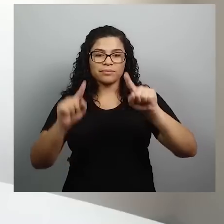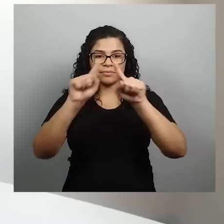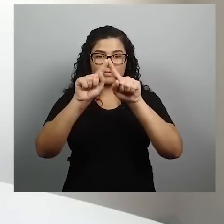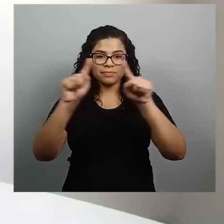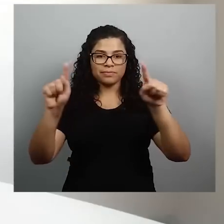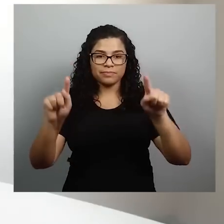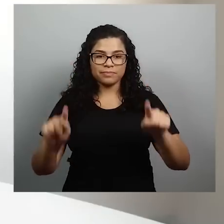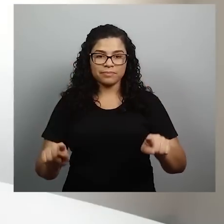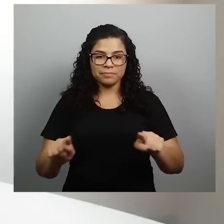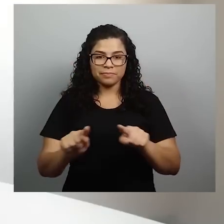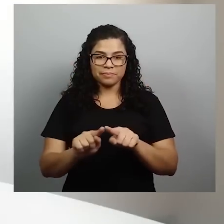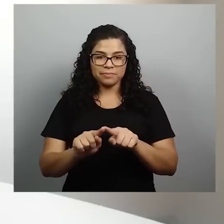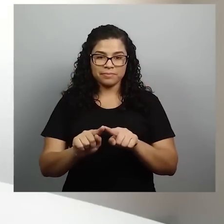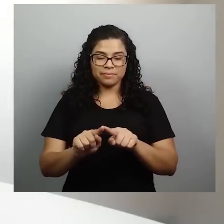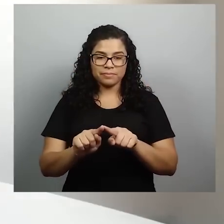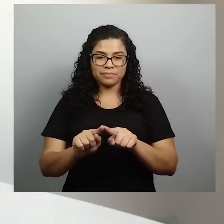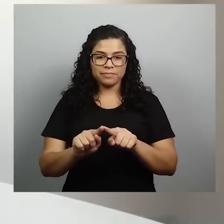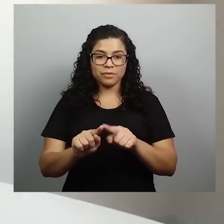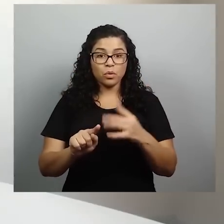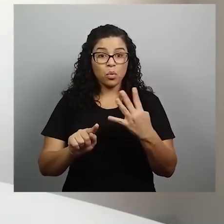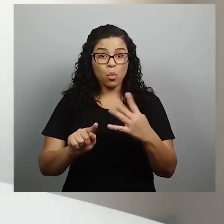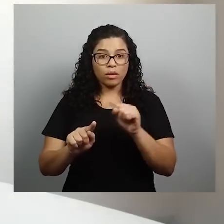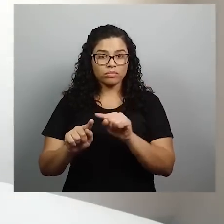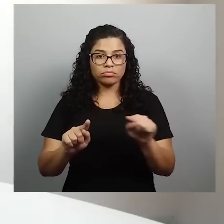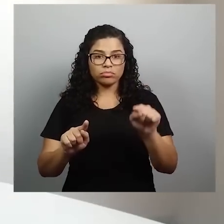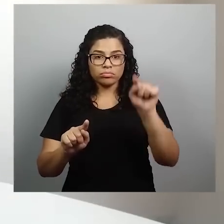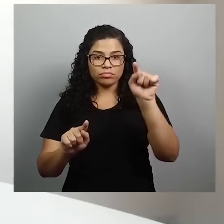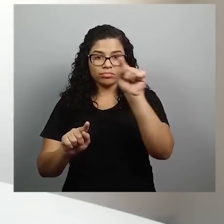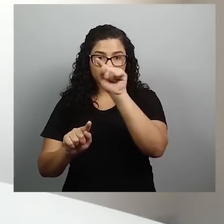perfeito com os 4 lados iguais.